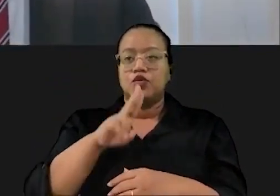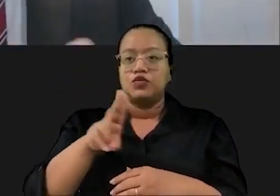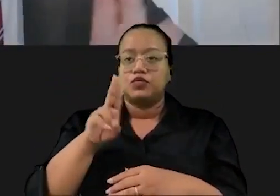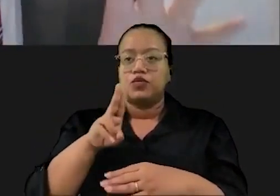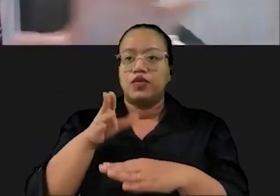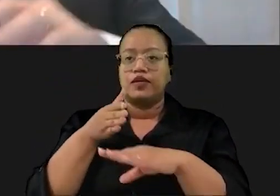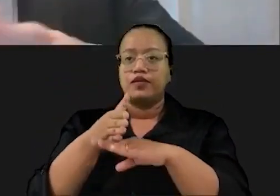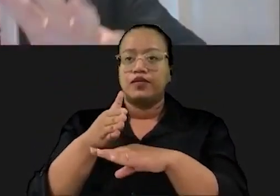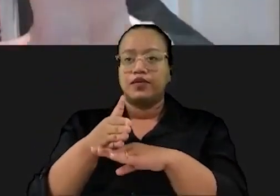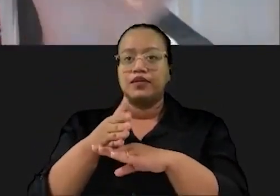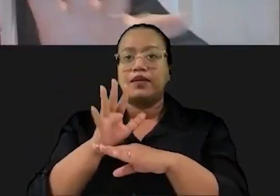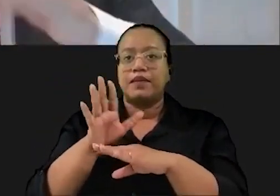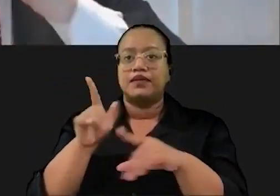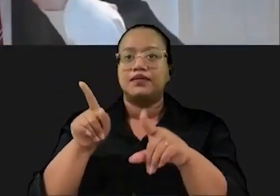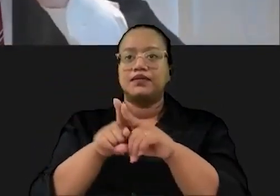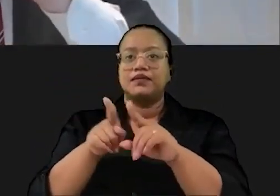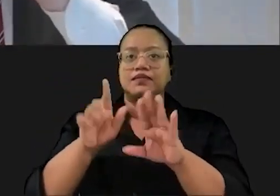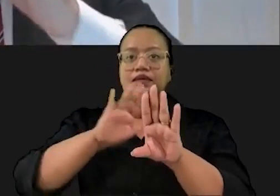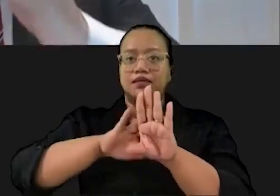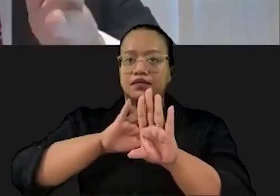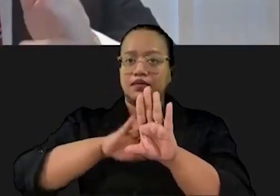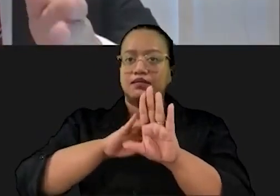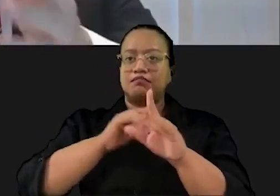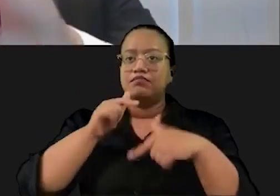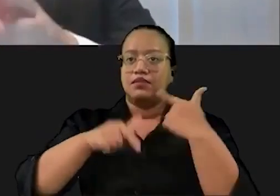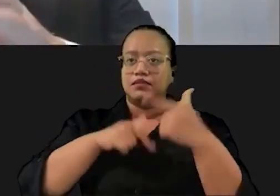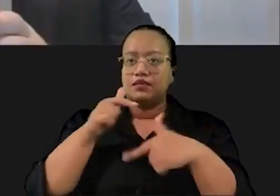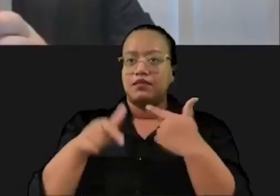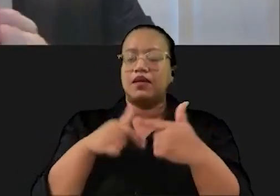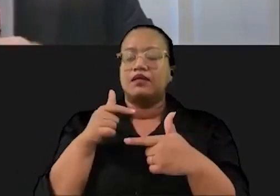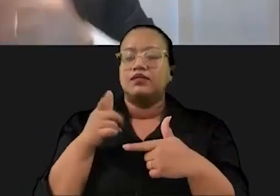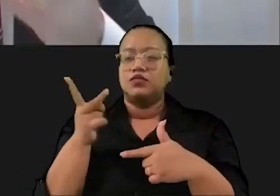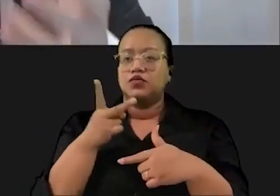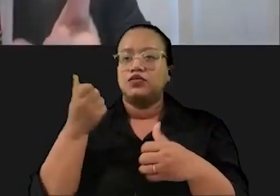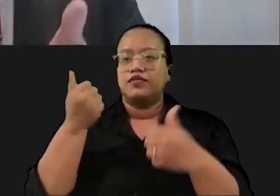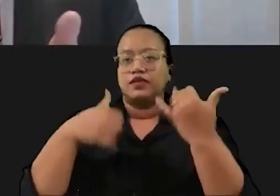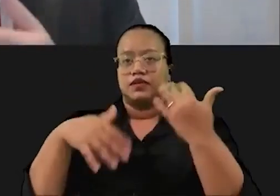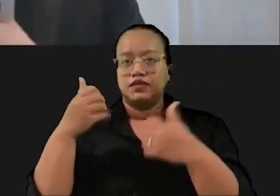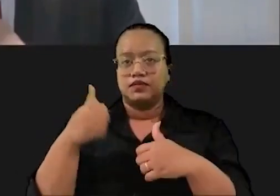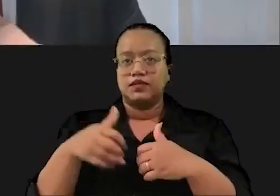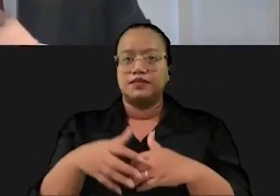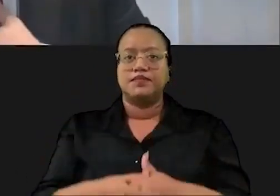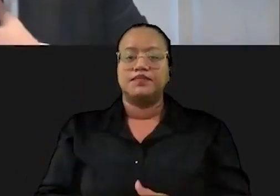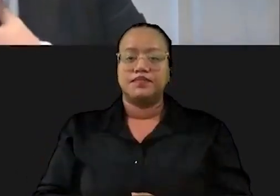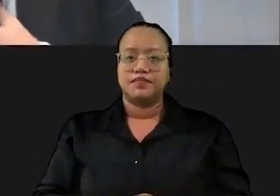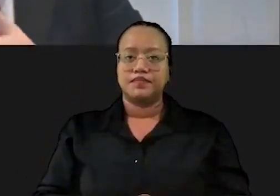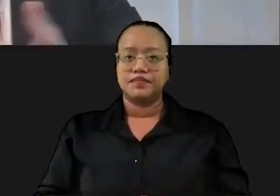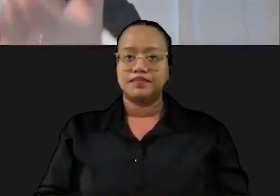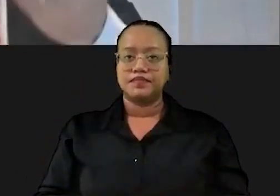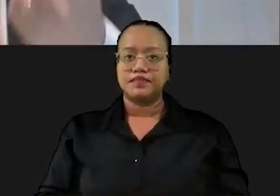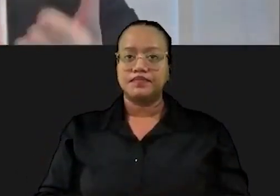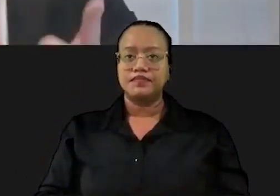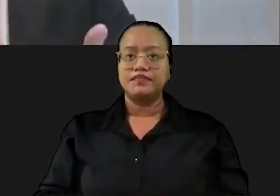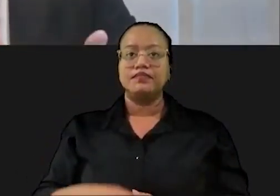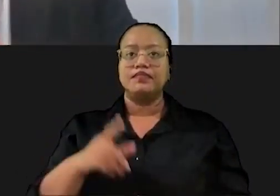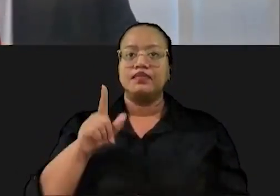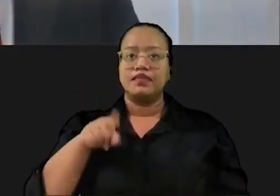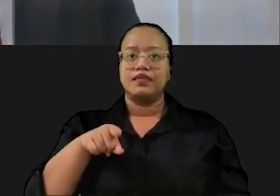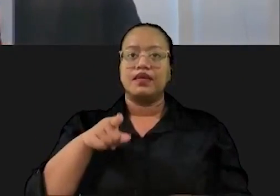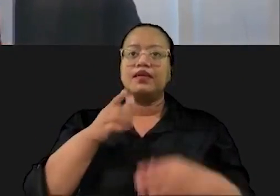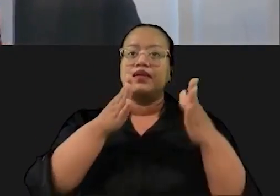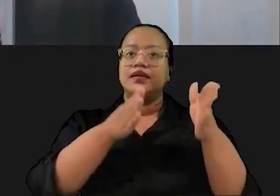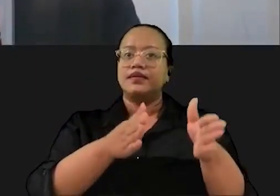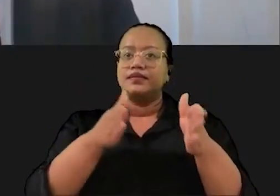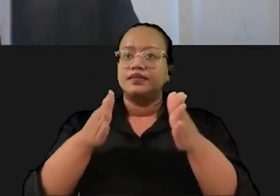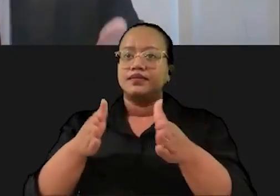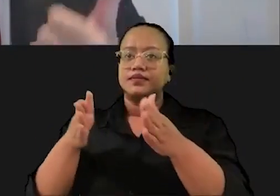Mas, enfim, brevemente, essa é a sequência de atos processuais que integram o fluxo. O INSS, então, só integra na hipótese de